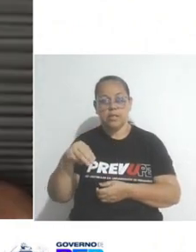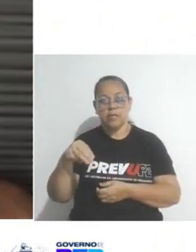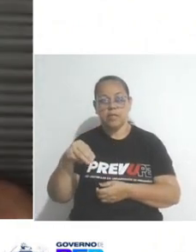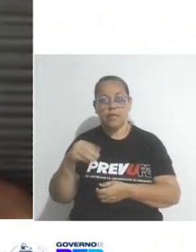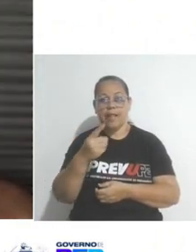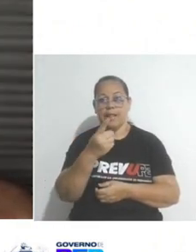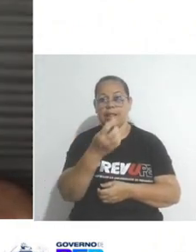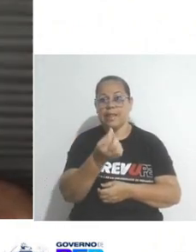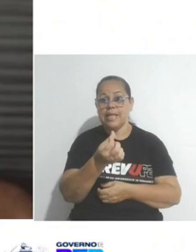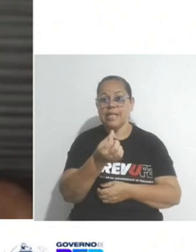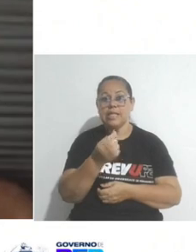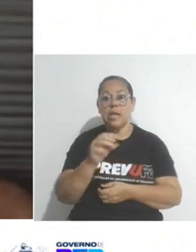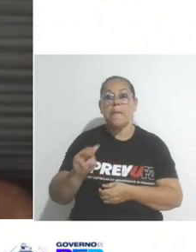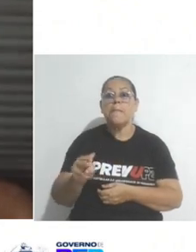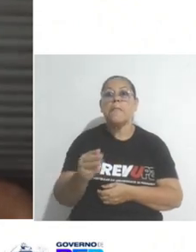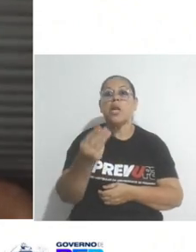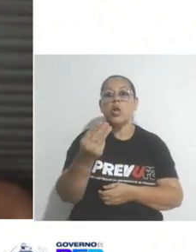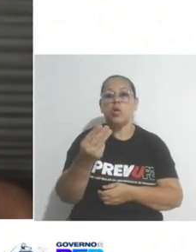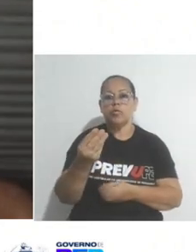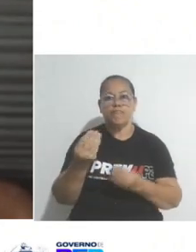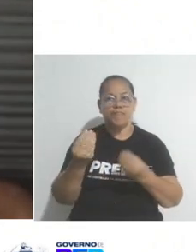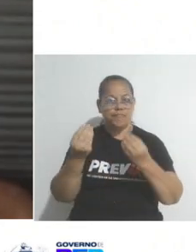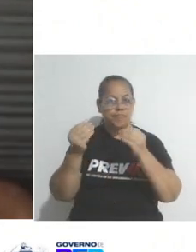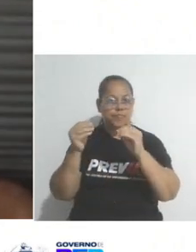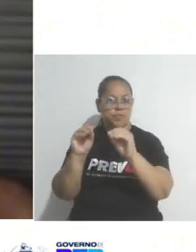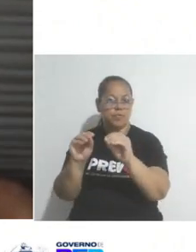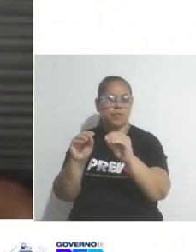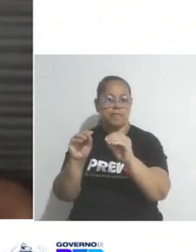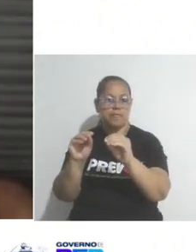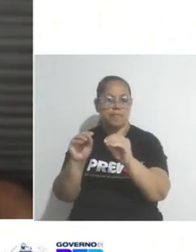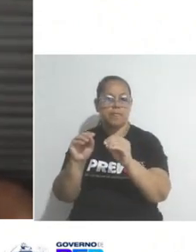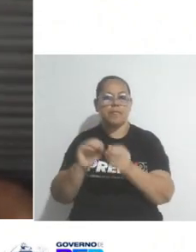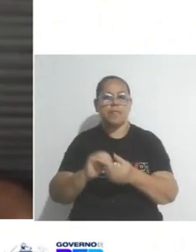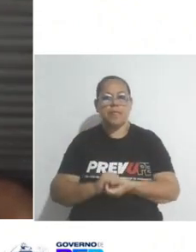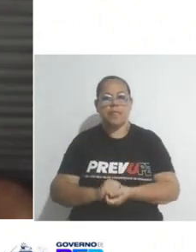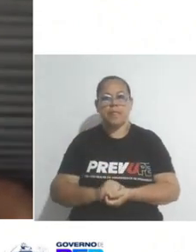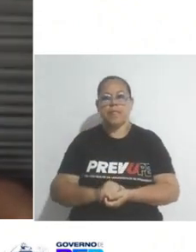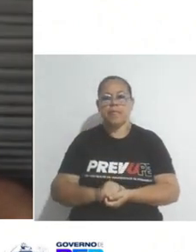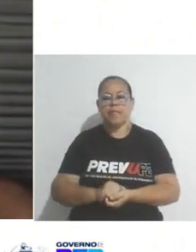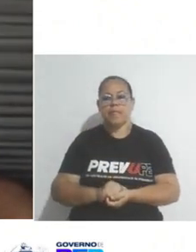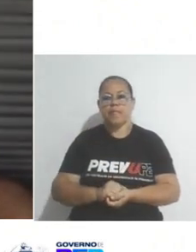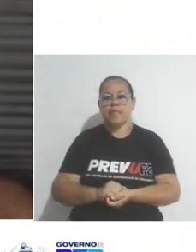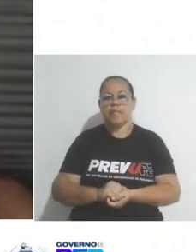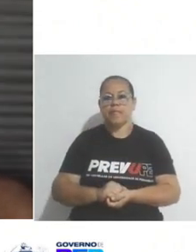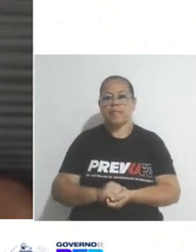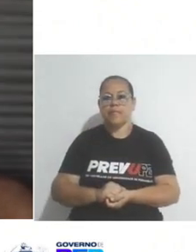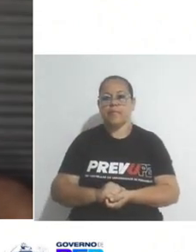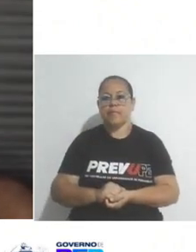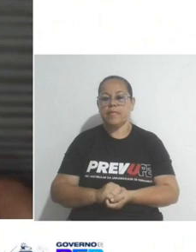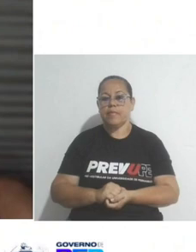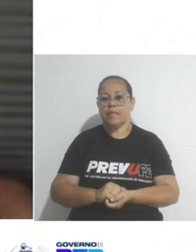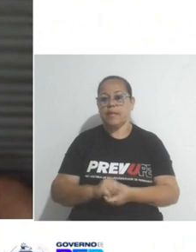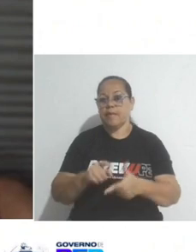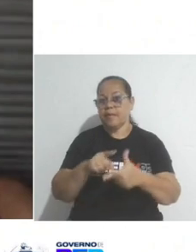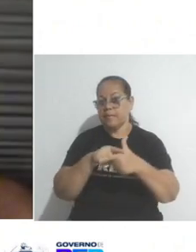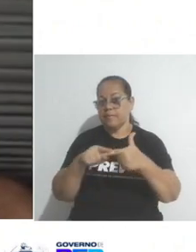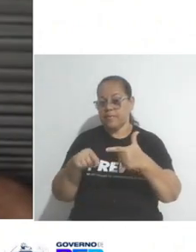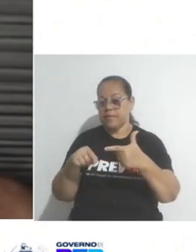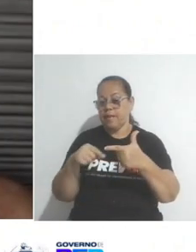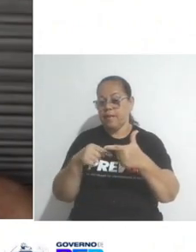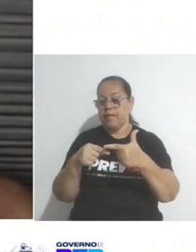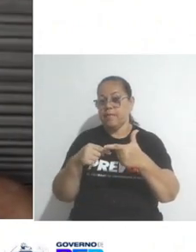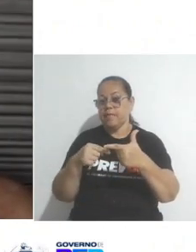dezesseis milhões então eu coloco dezesseis milhões de centímetros dividido